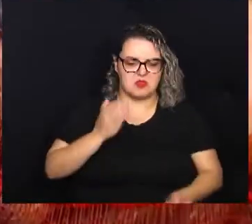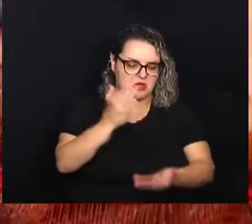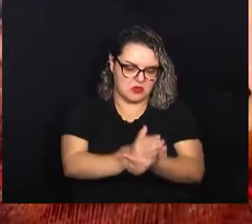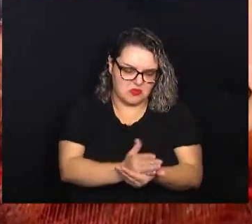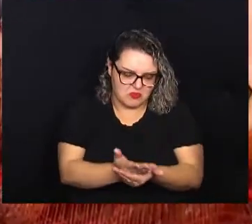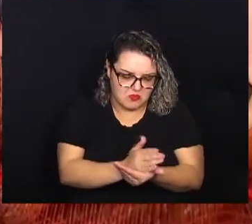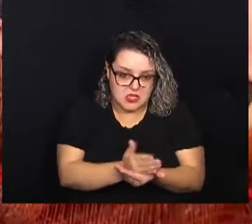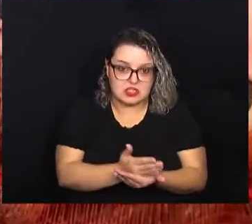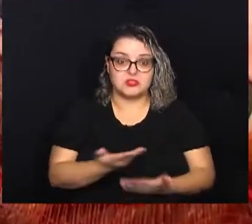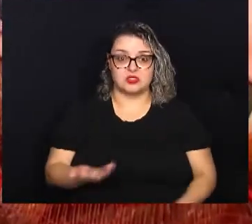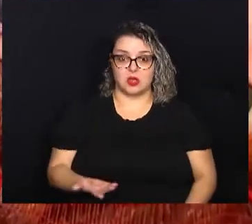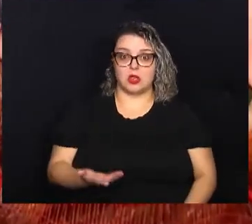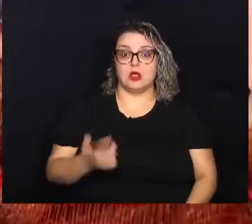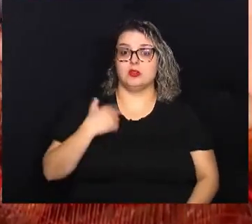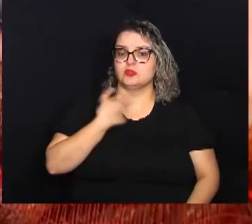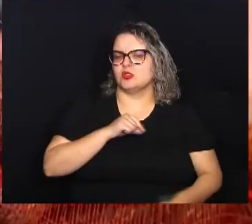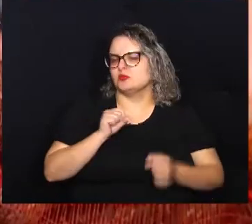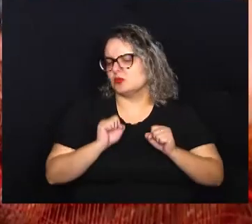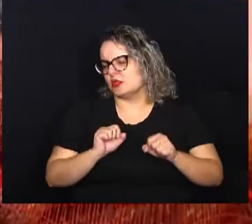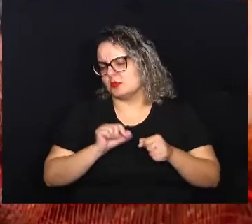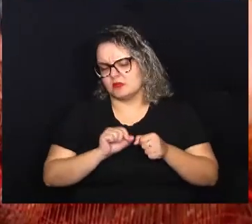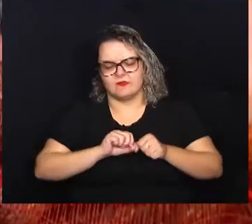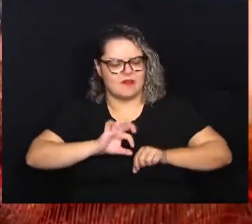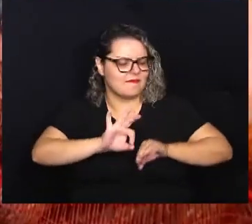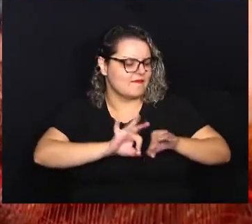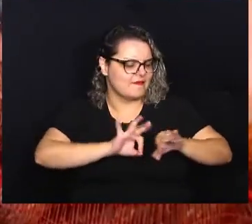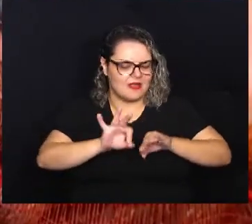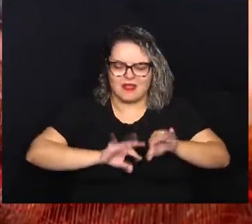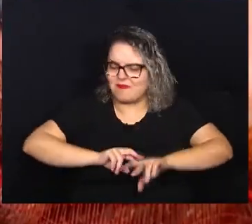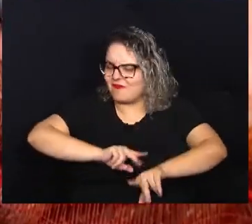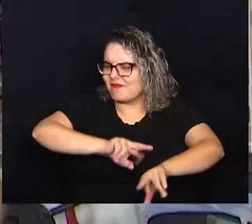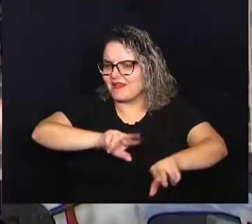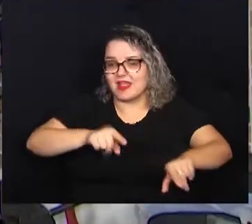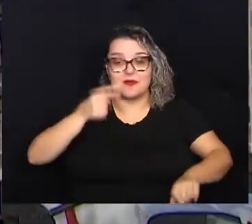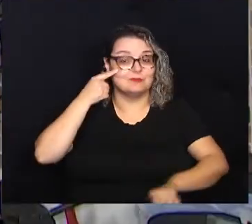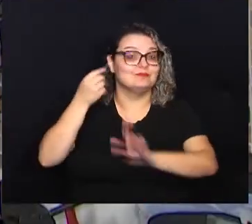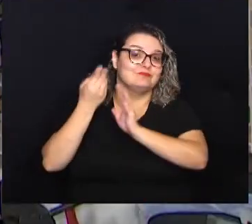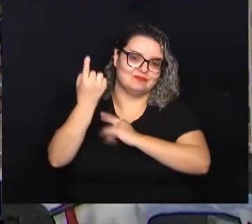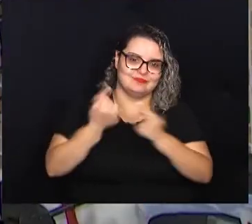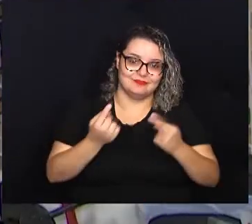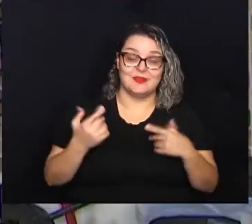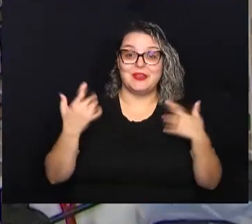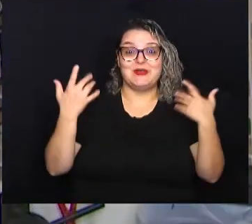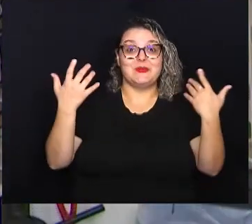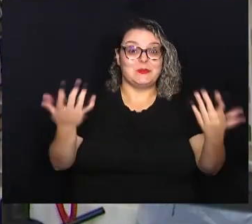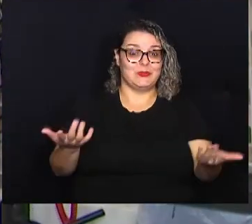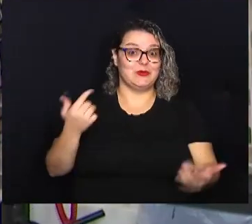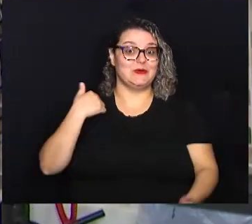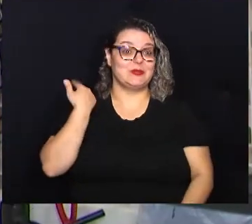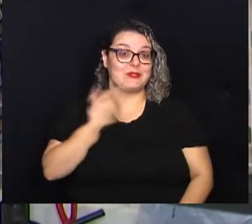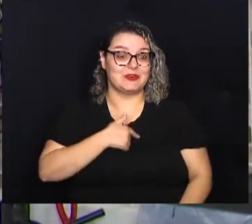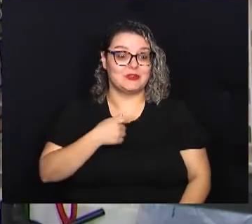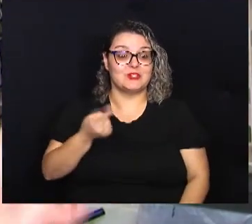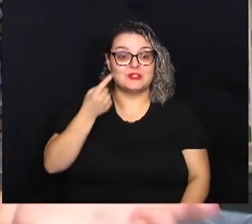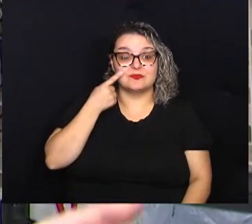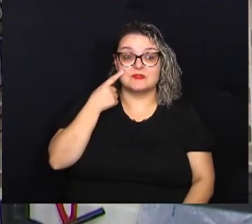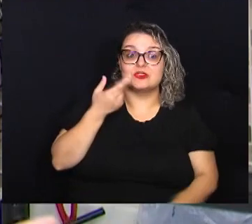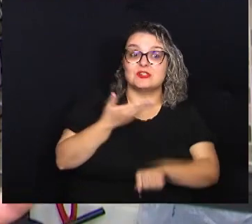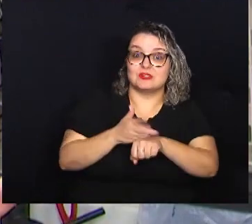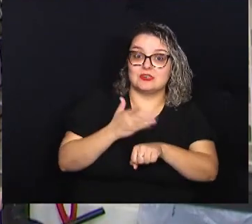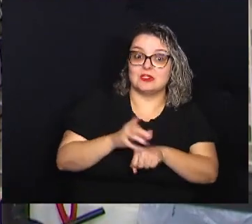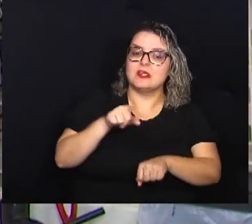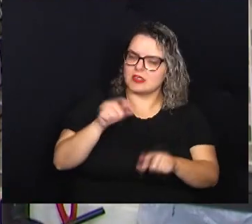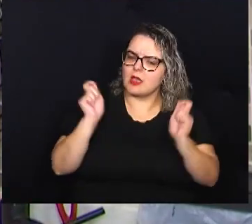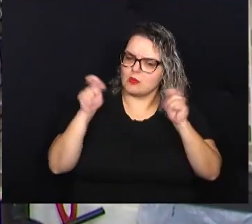então assim nós podemos fazer várias Preparações vai da criatividade cada um e a gente veio ver na prática que